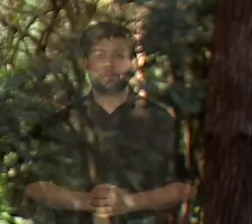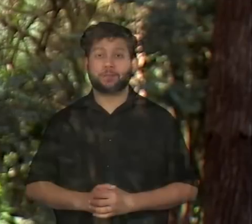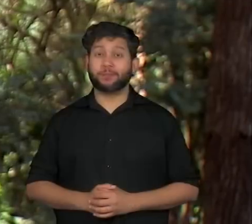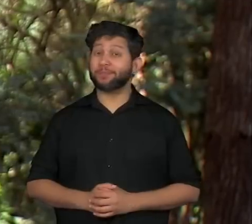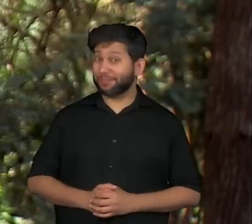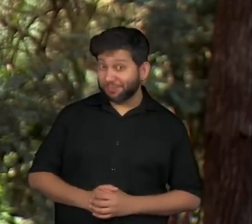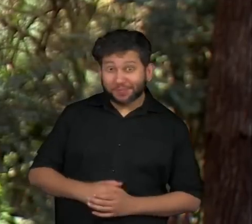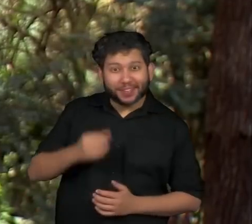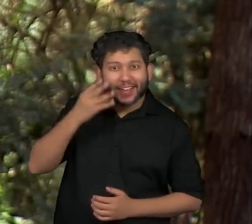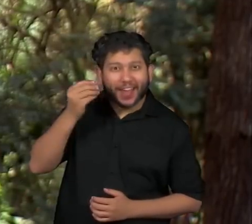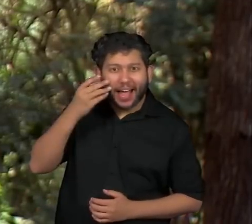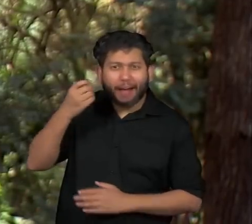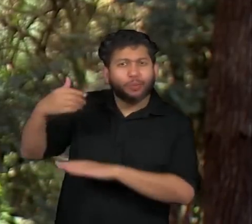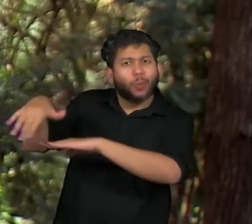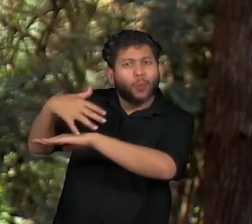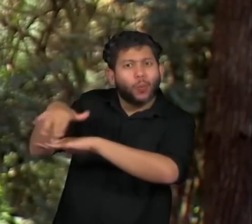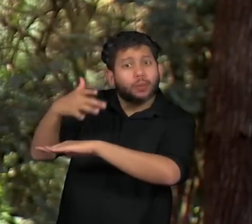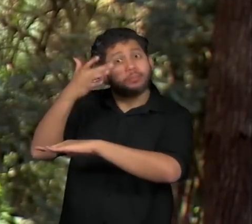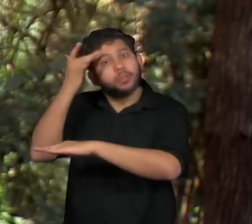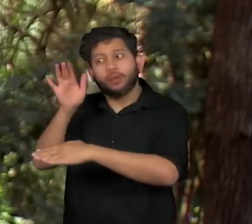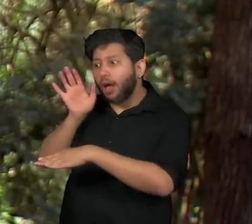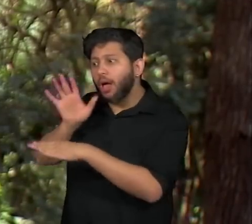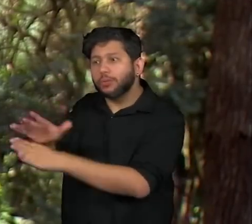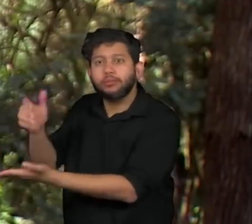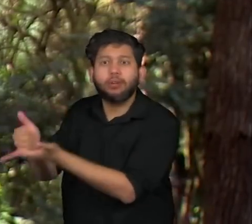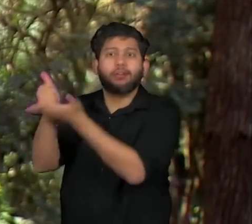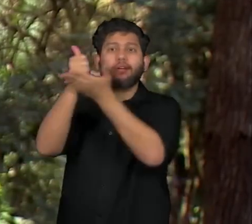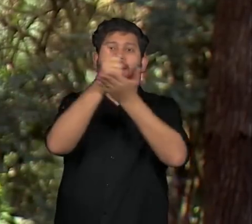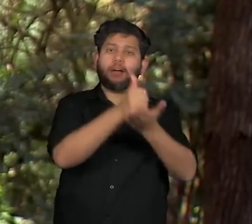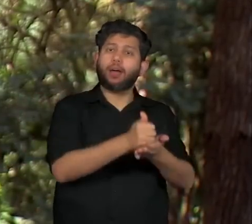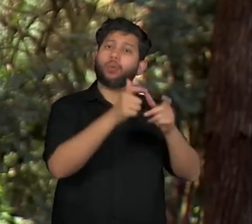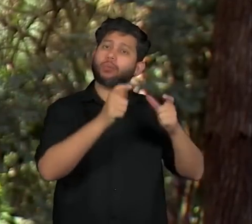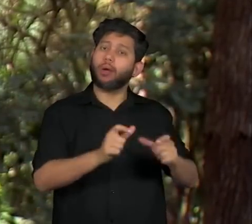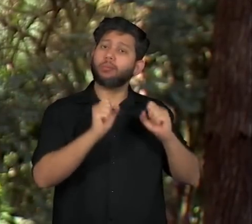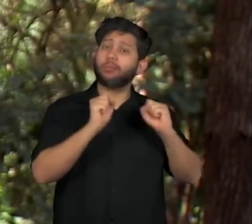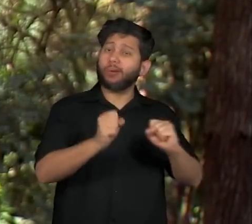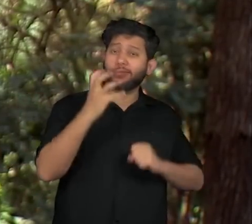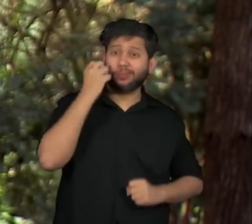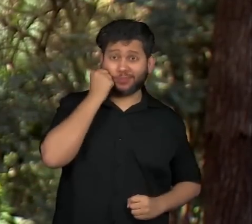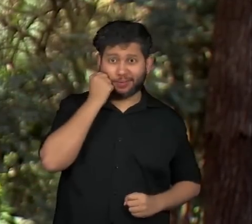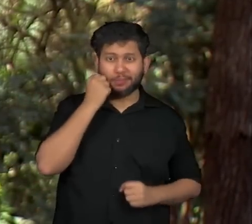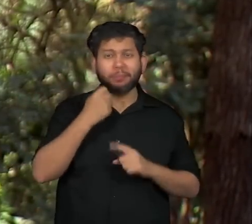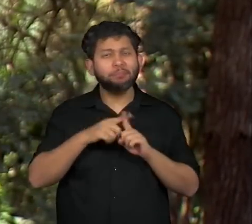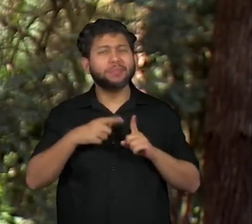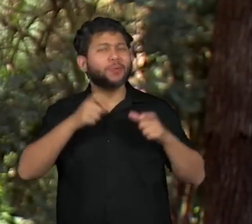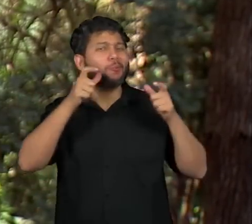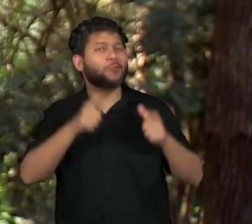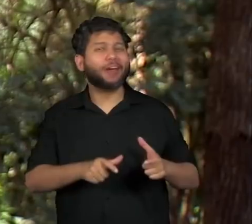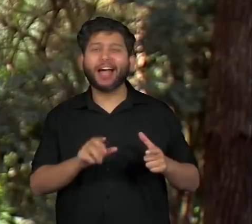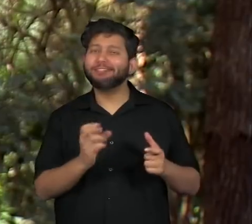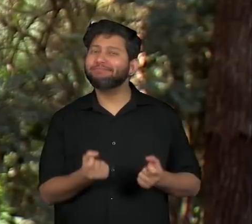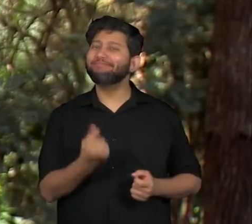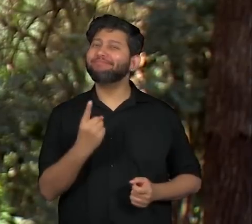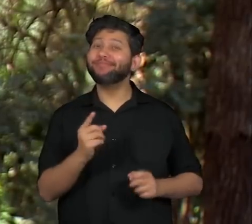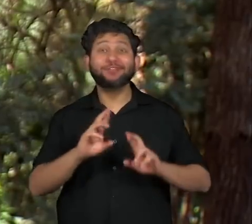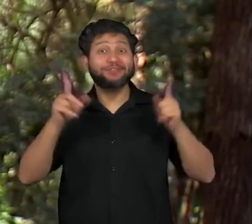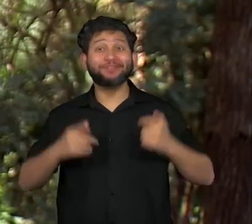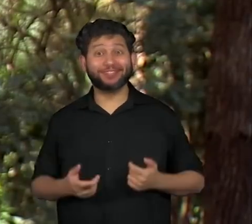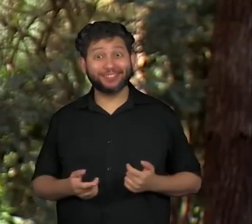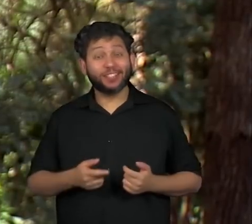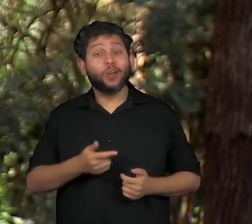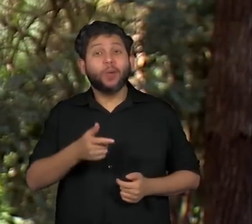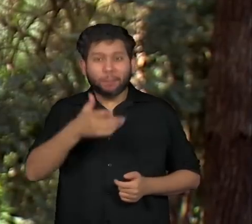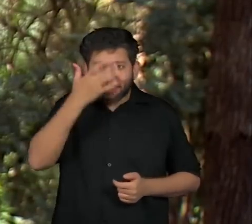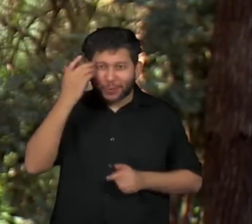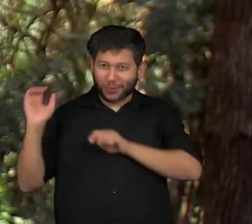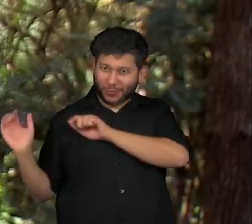Gatos resgatados nas ruas, disponíveis para adoção, encontram lar temporário nos chamados Cat Cafés. São cafeterias